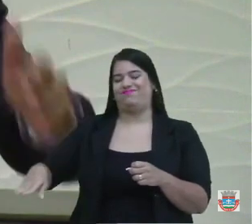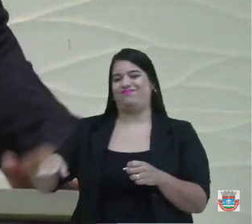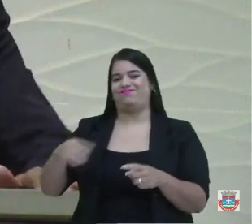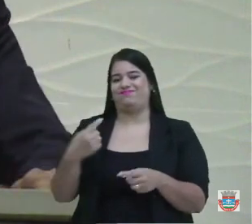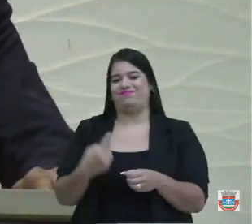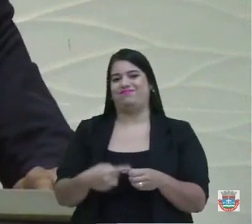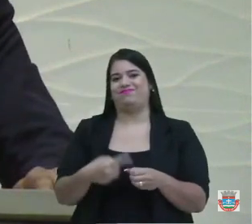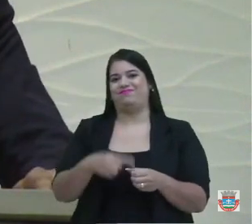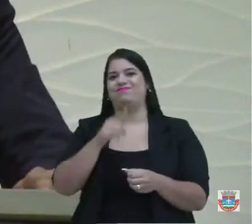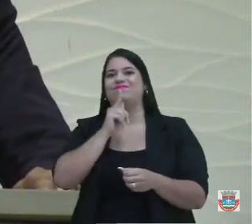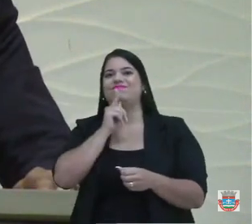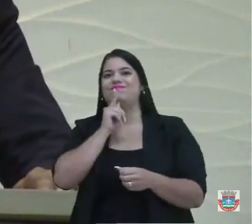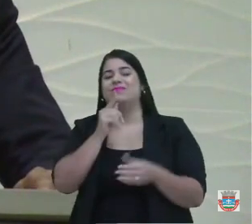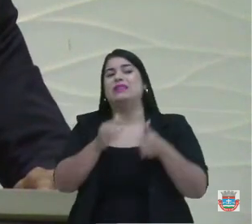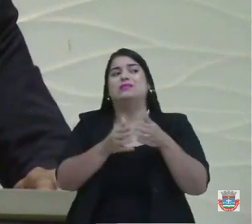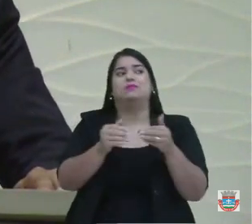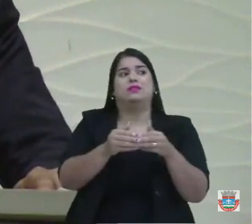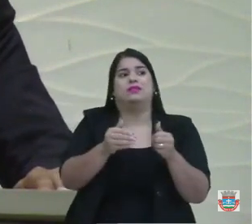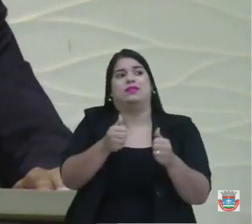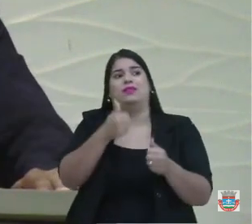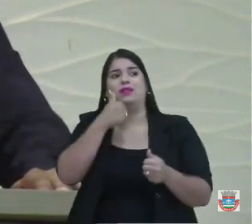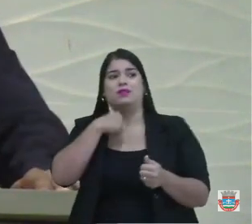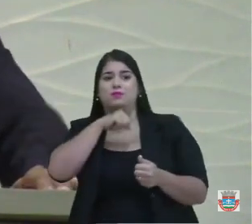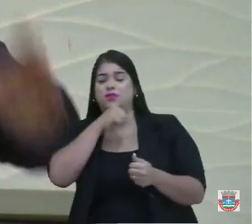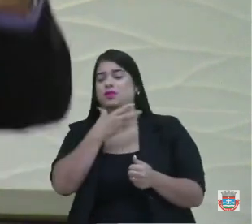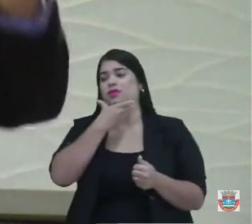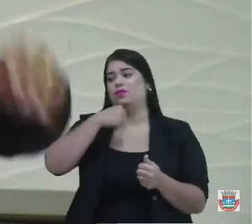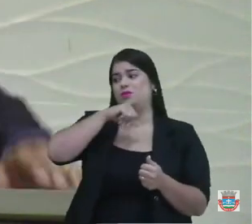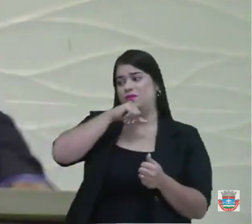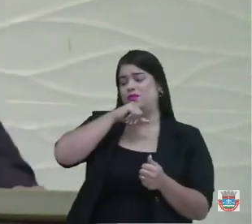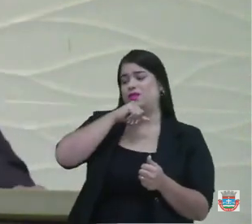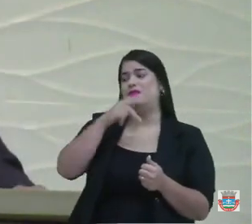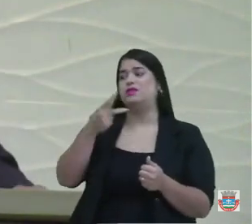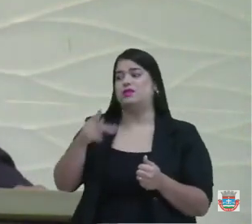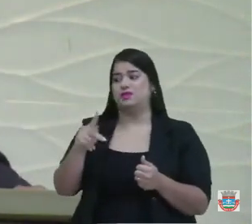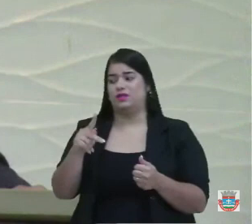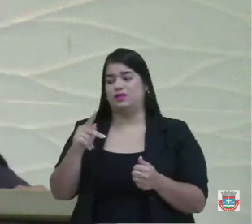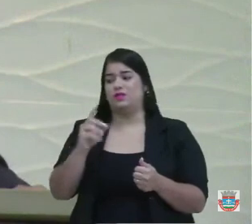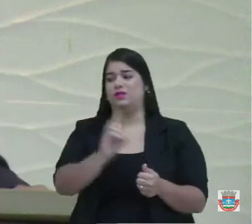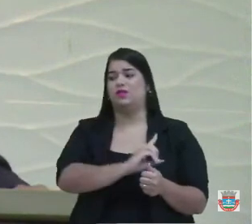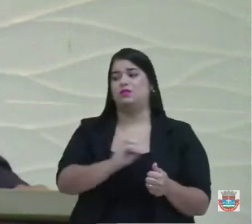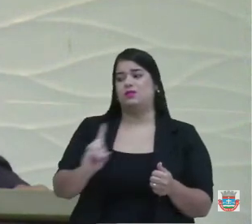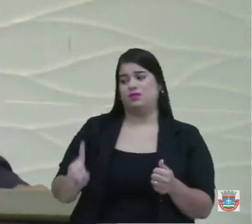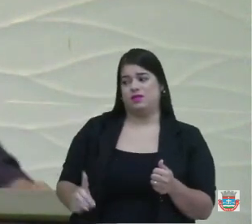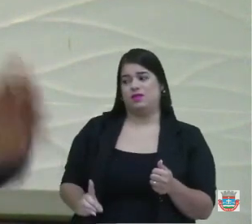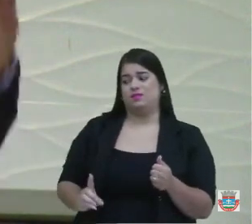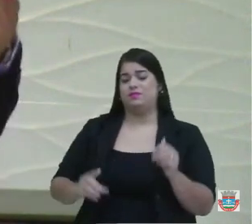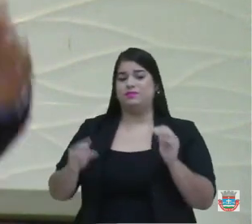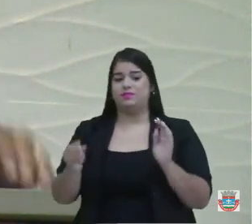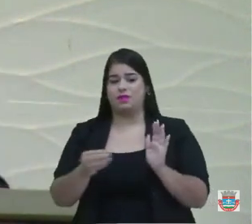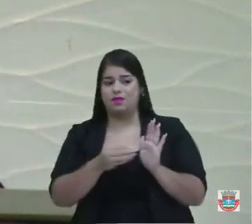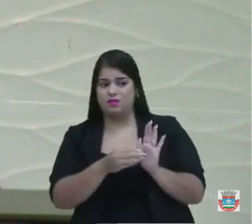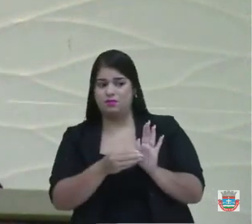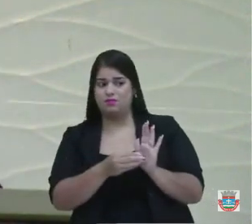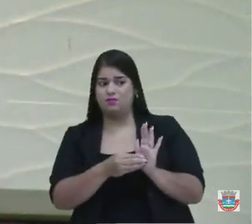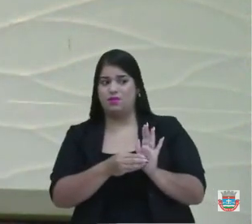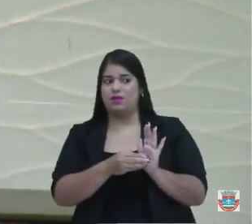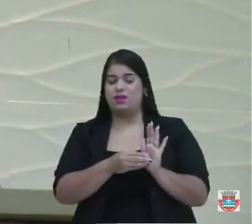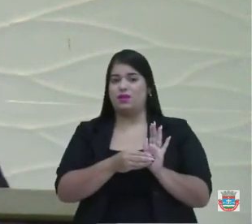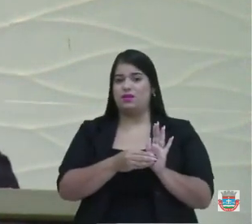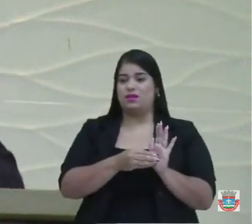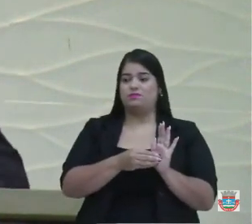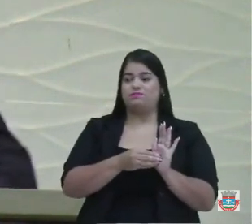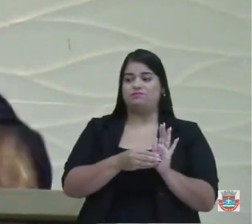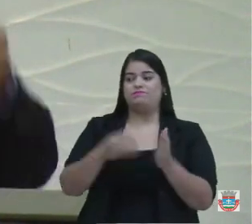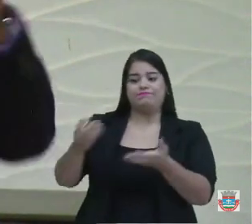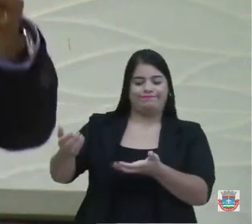pedir aos pares, quem tiver seu deputado, quiser colocar uma emenda lá no Hospital Infantil, seja bem-vindo a essa